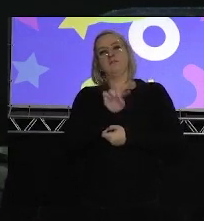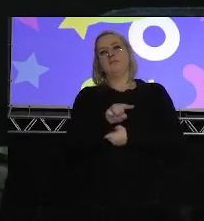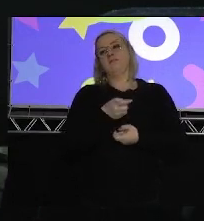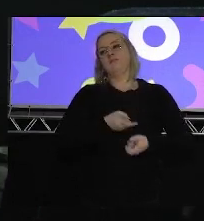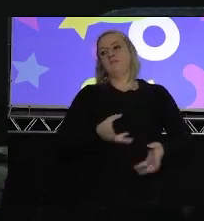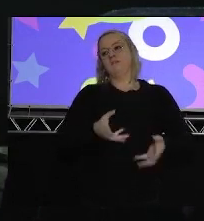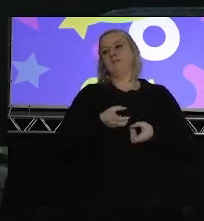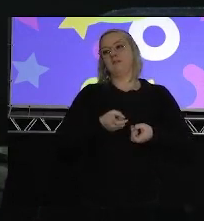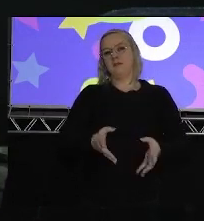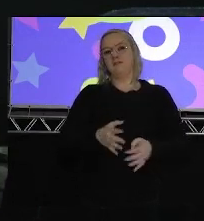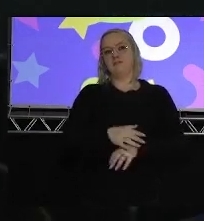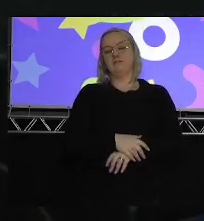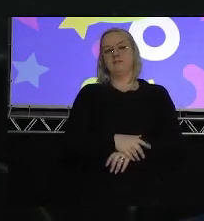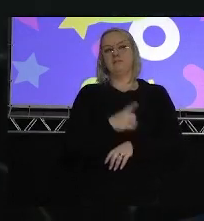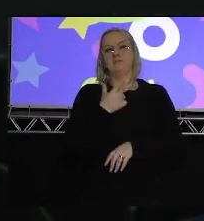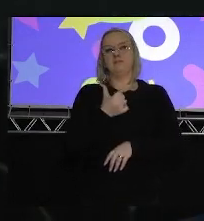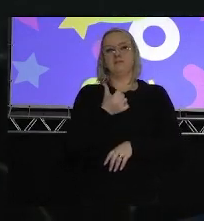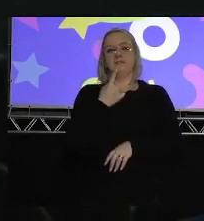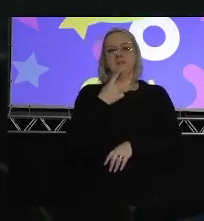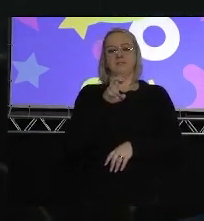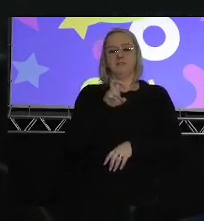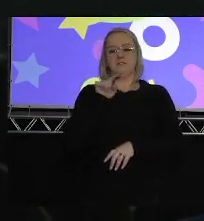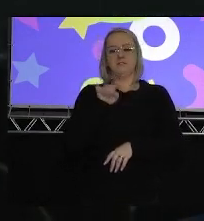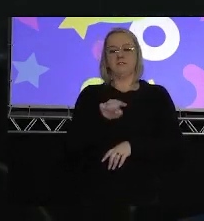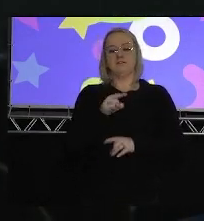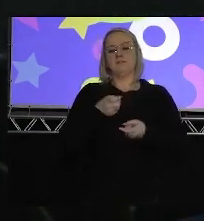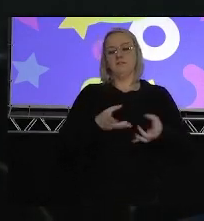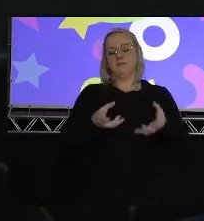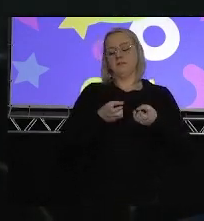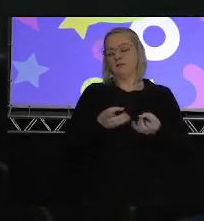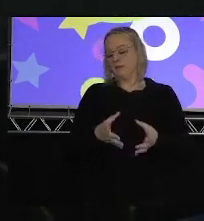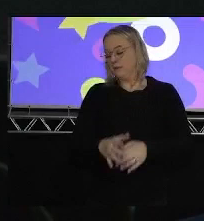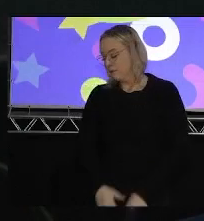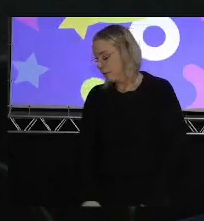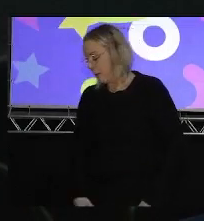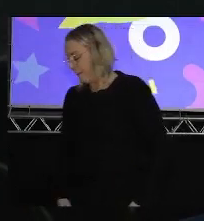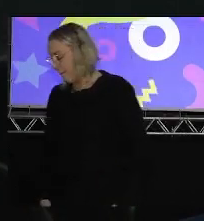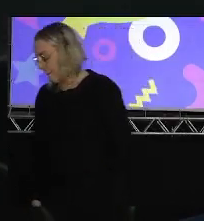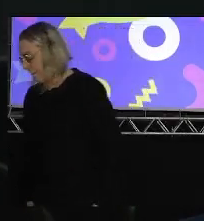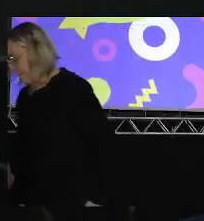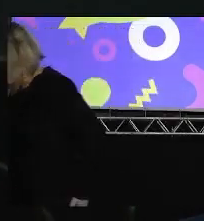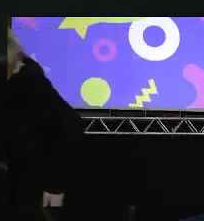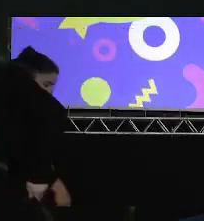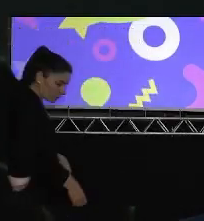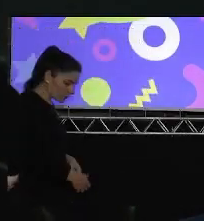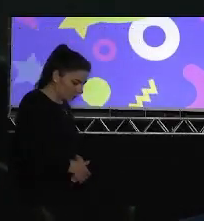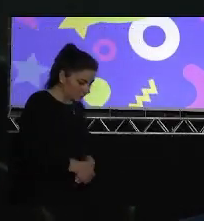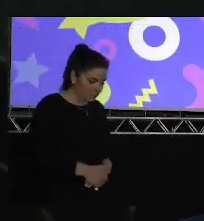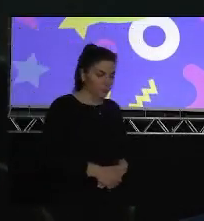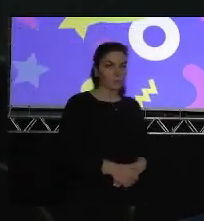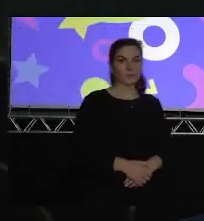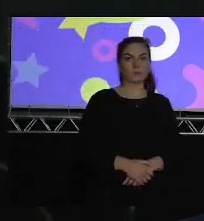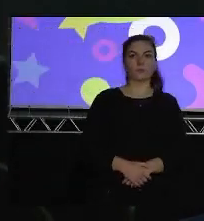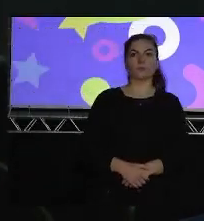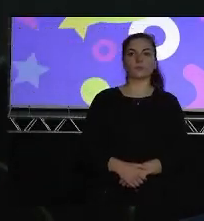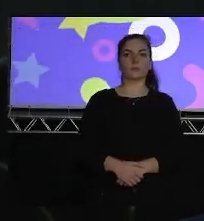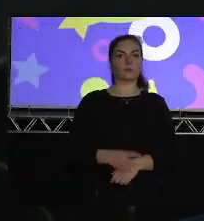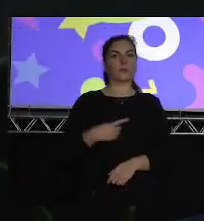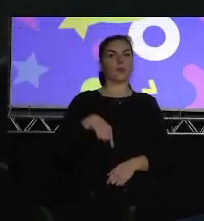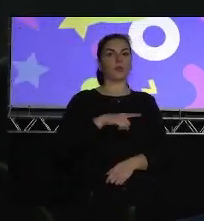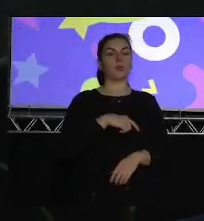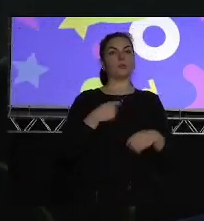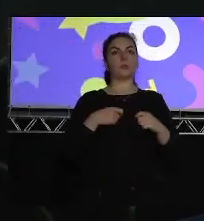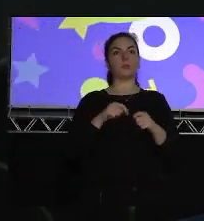investimentos. Tá? 615 mil de investimentos. A gente precisou fazer um planejamento, e essa era a visão do portfólio naquele momento.